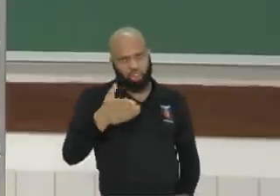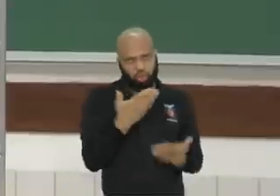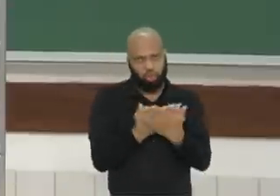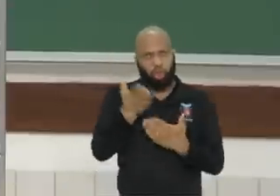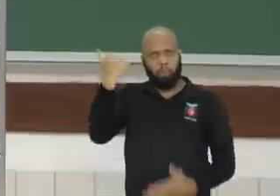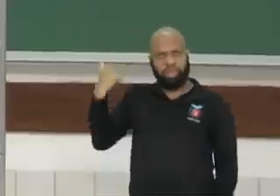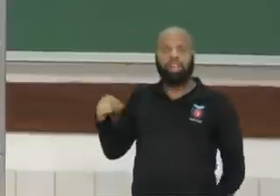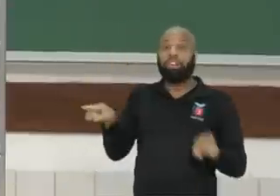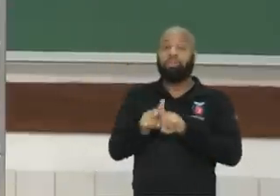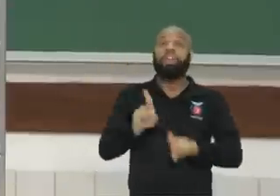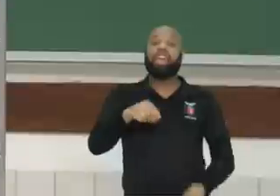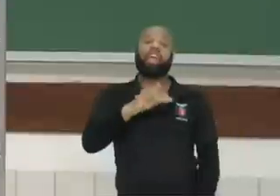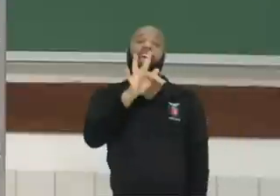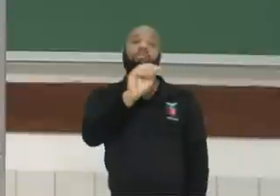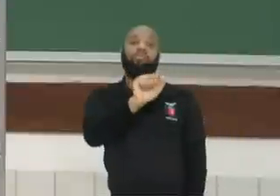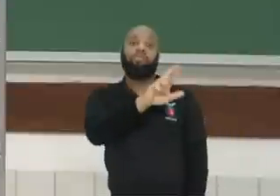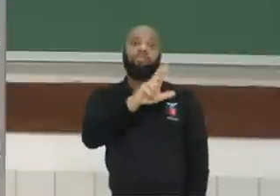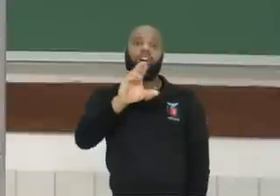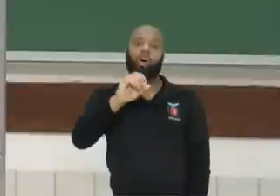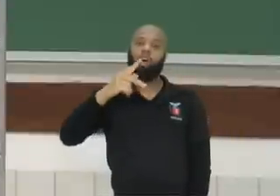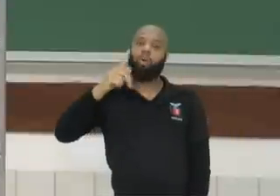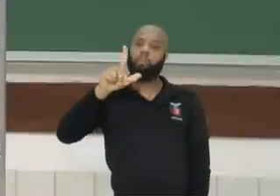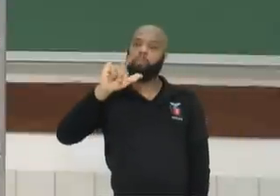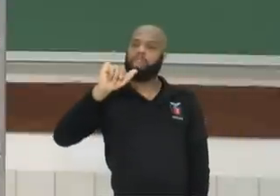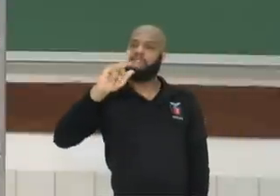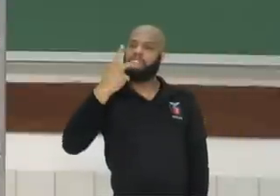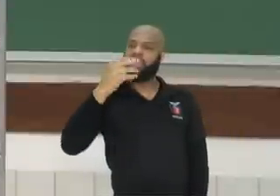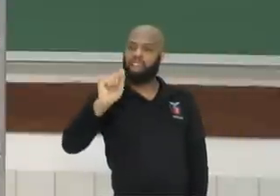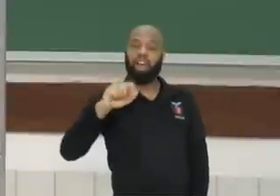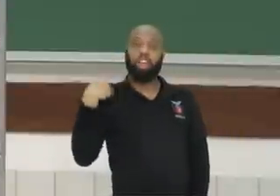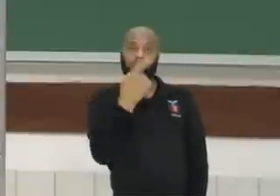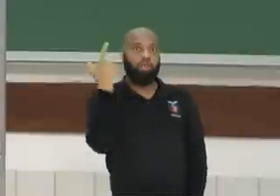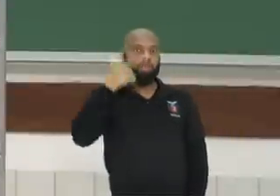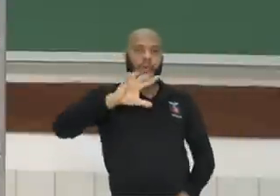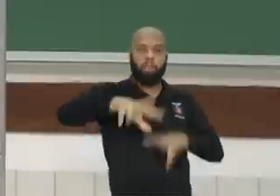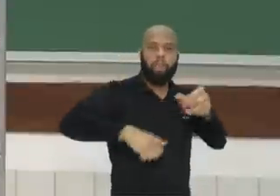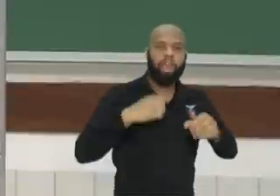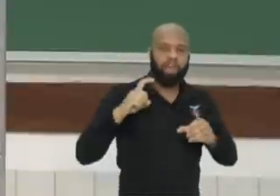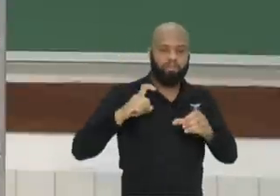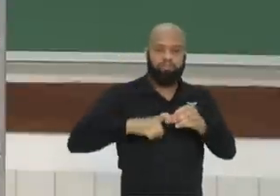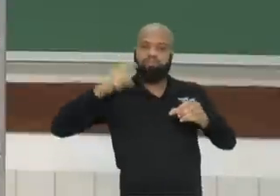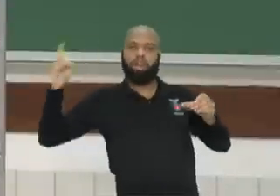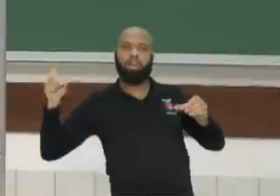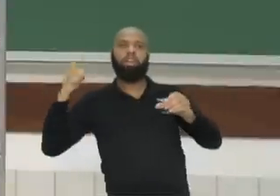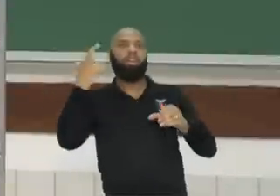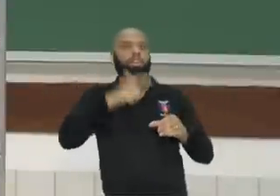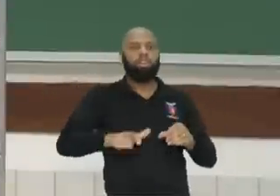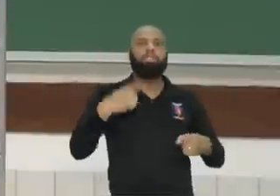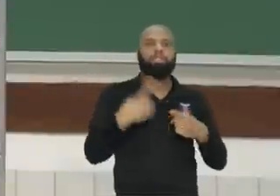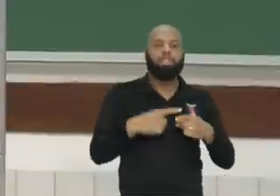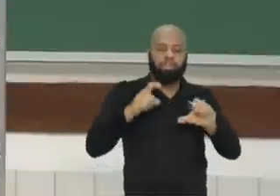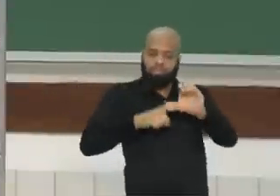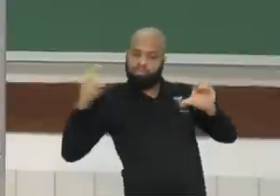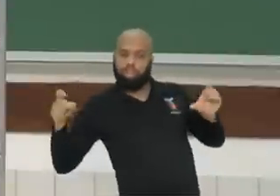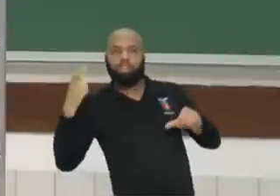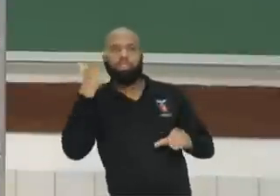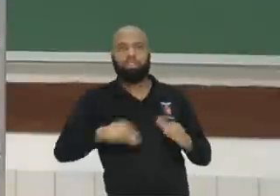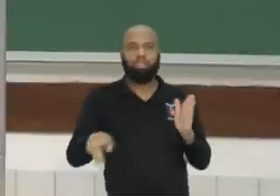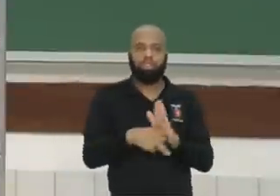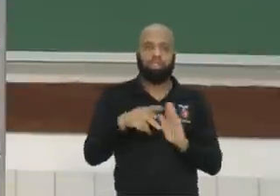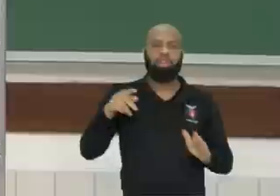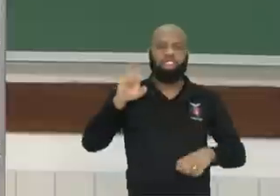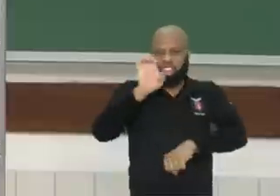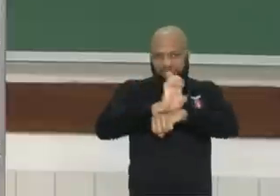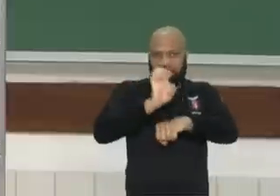nas aulas das revoltas regenciais, nós então conquistamos a nossa autonomia, né? O Paraná foi elevado à categoria de